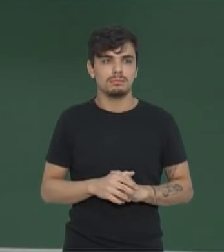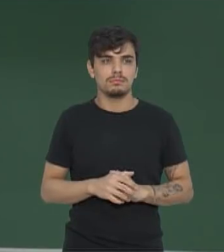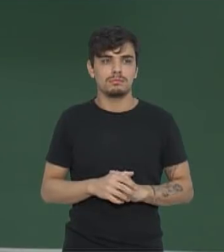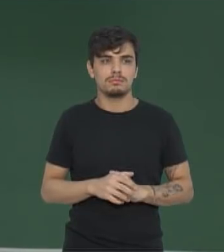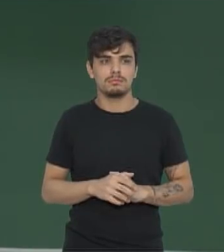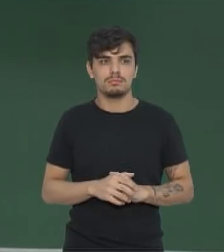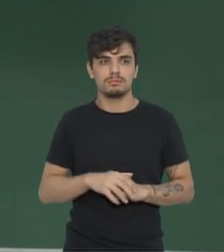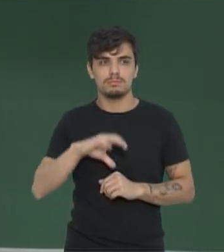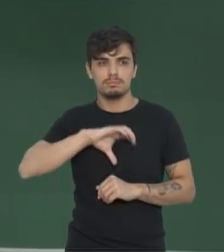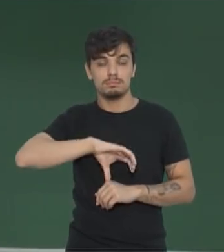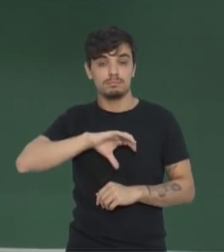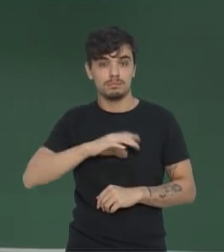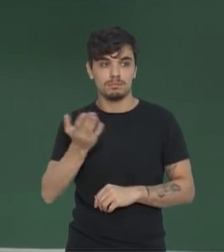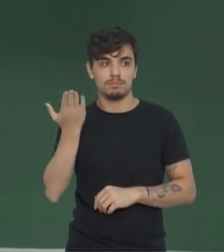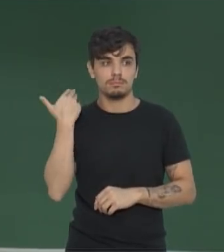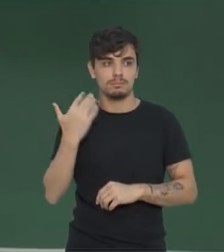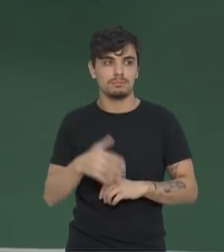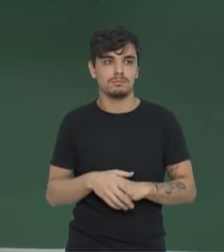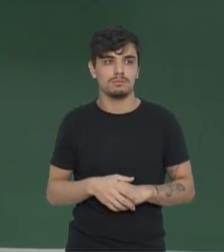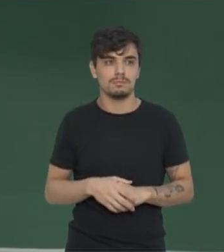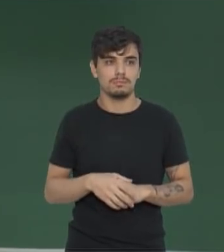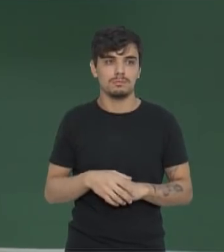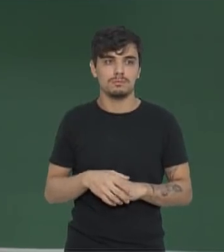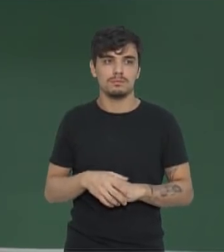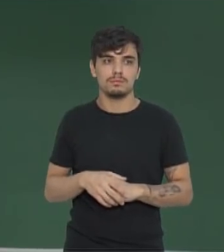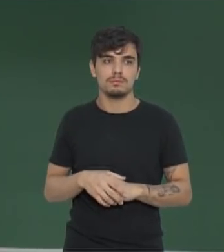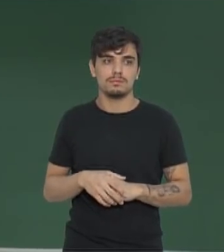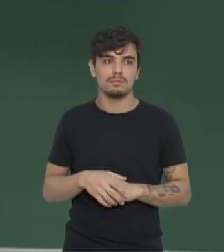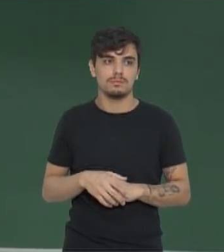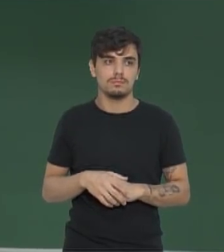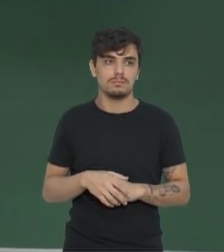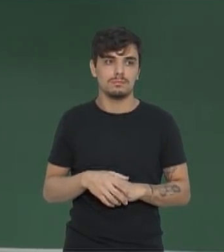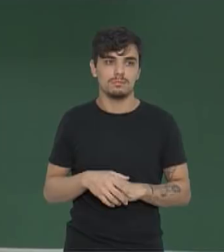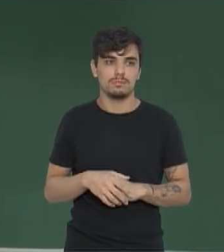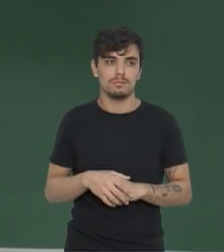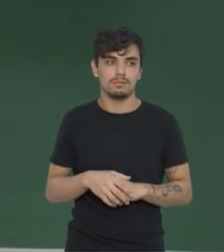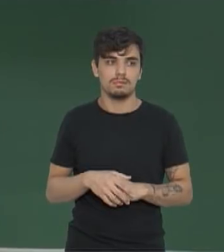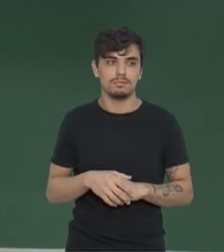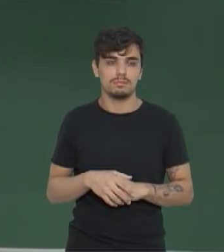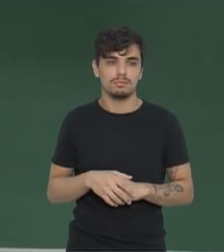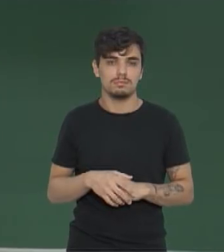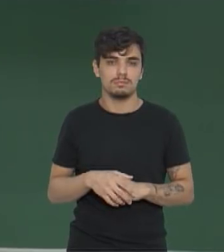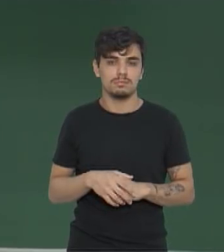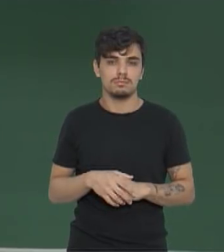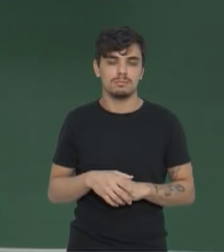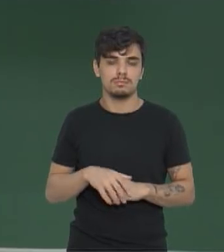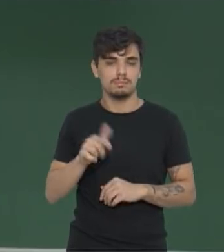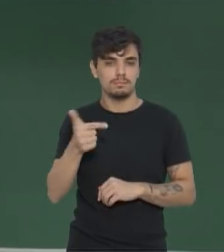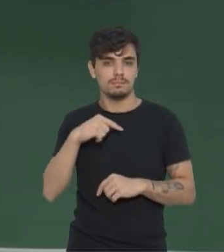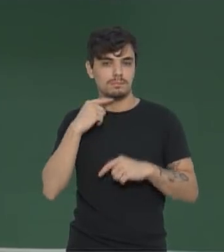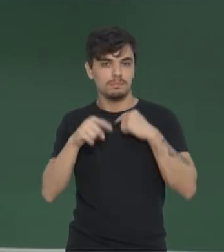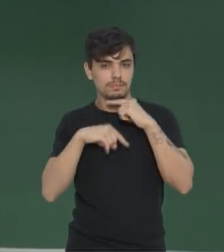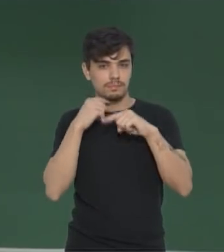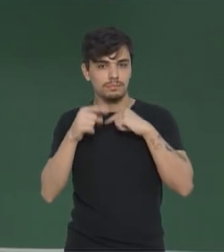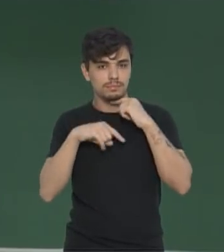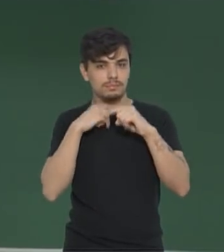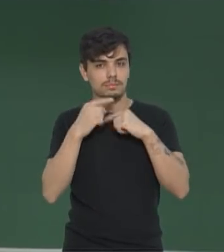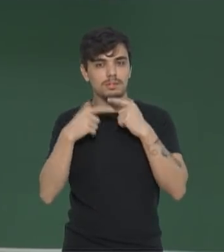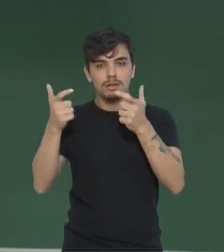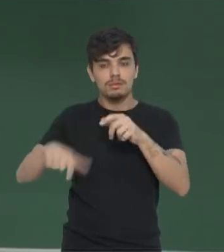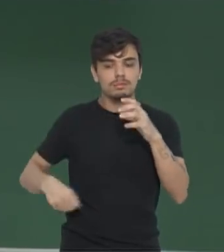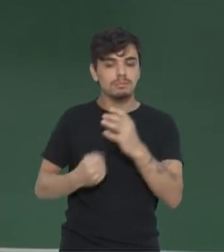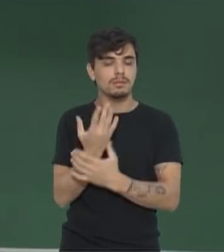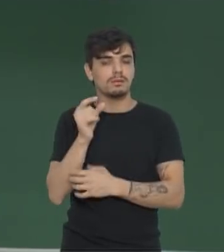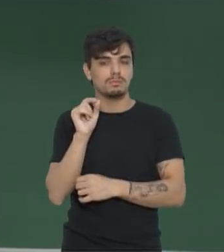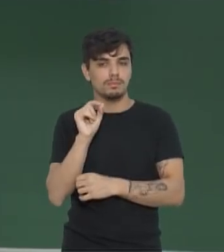Portugal no passado, eu botei uma mega flecha em 600, para nós não termos dúvida da onde